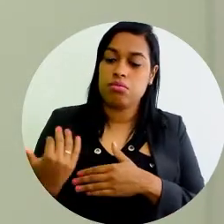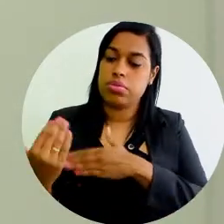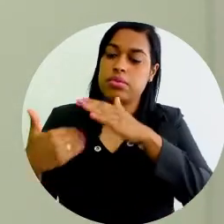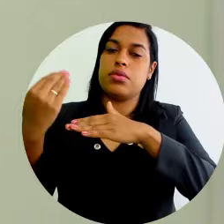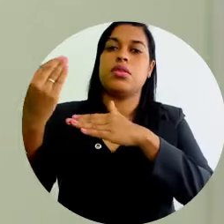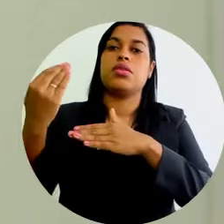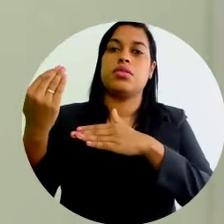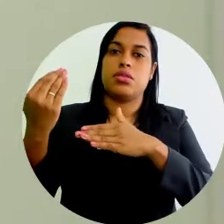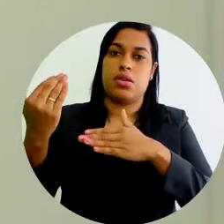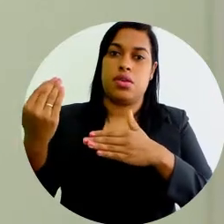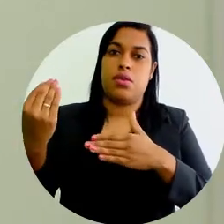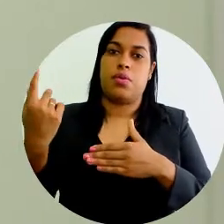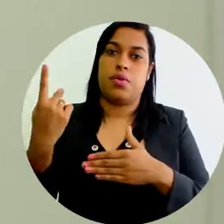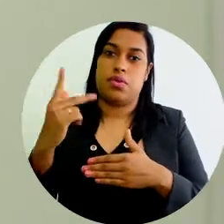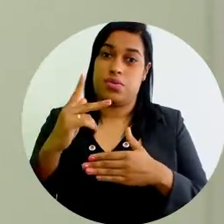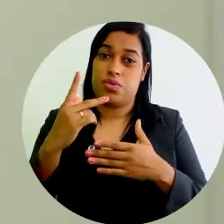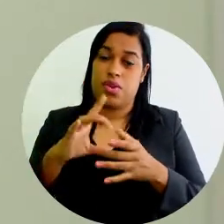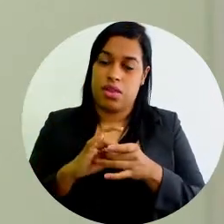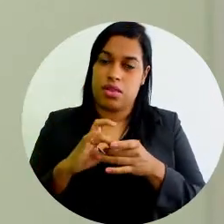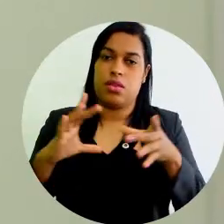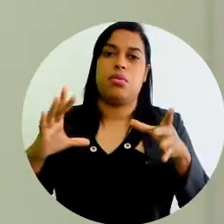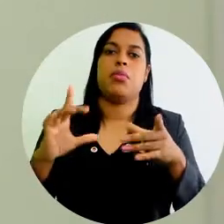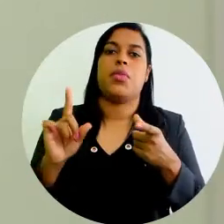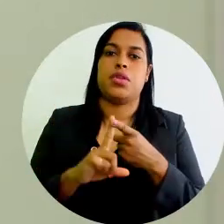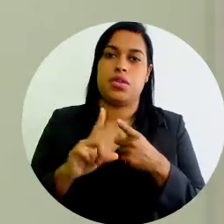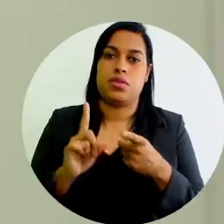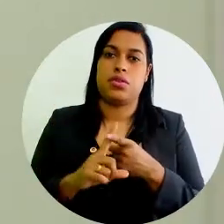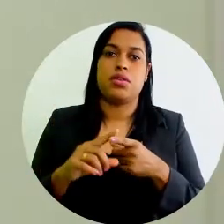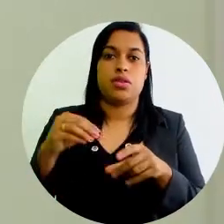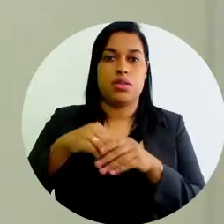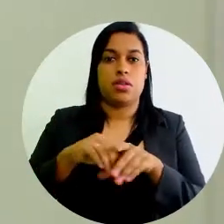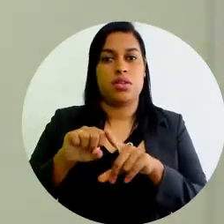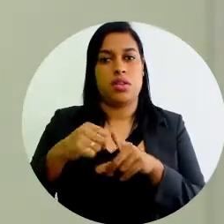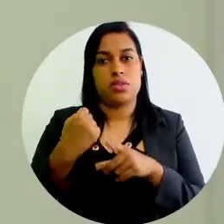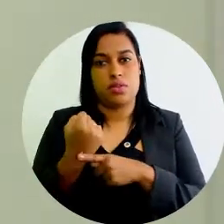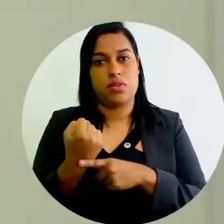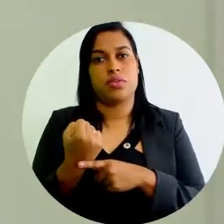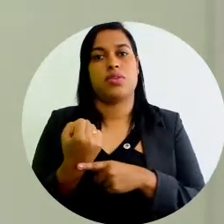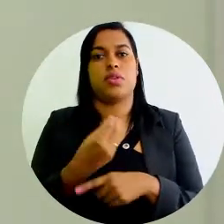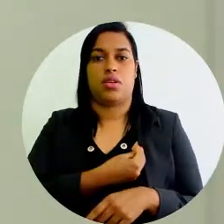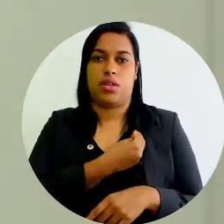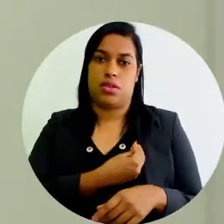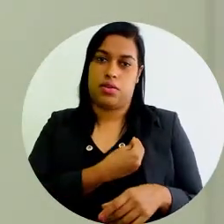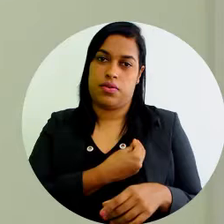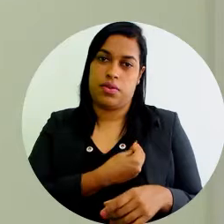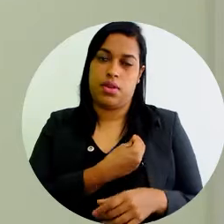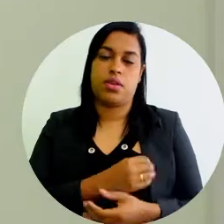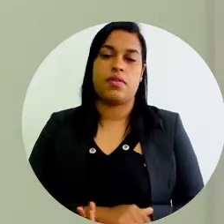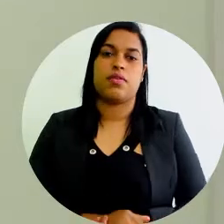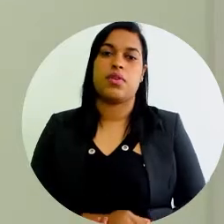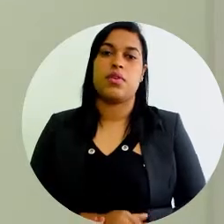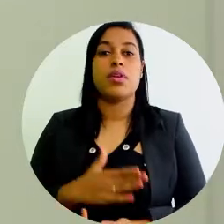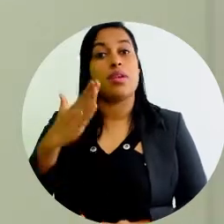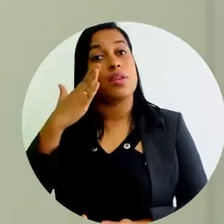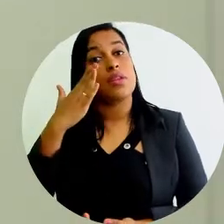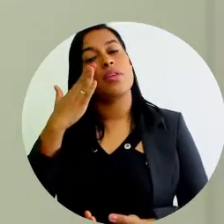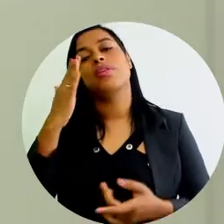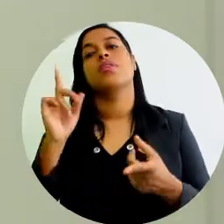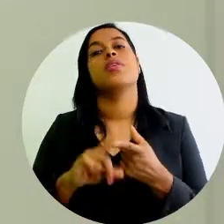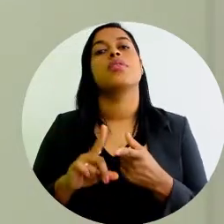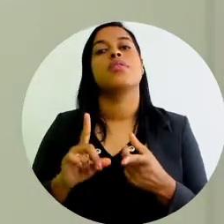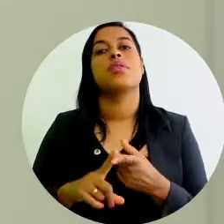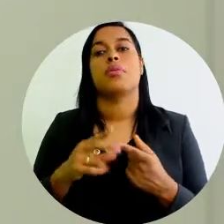sua progressão, a sua libertação dentro da sociedade onde ele está. Ainda